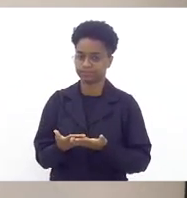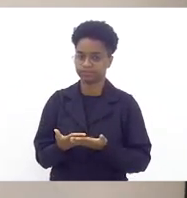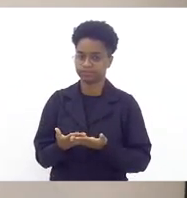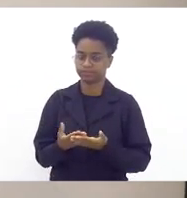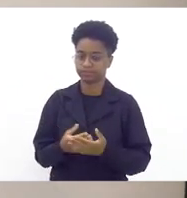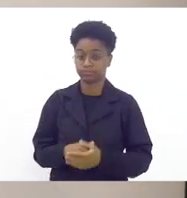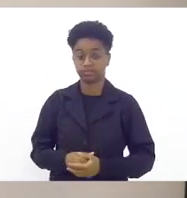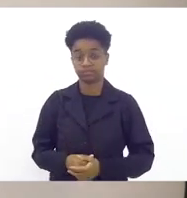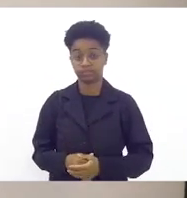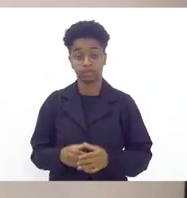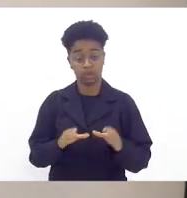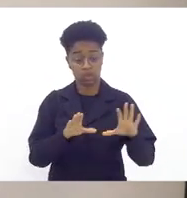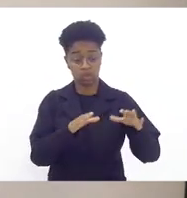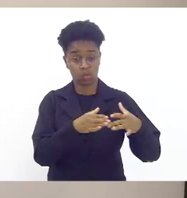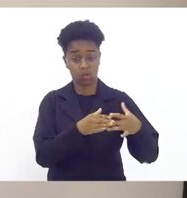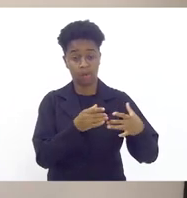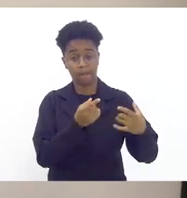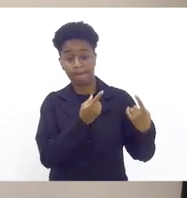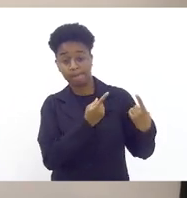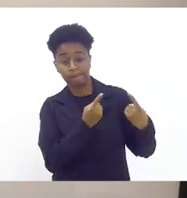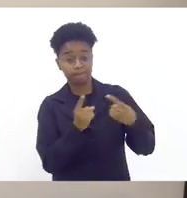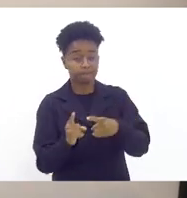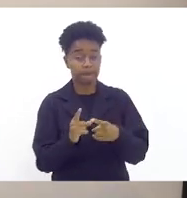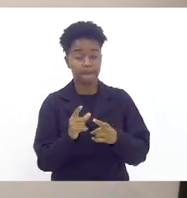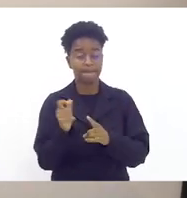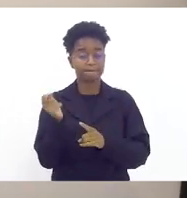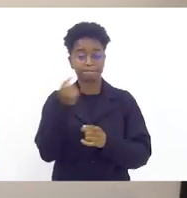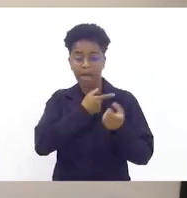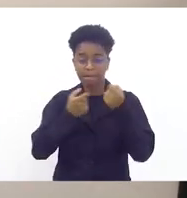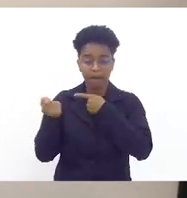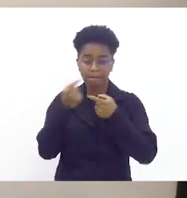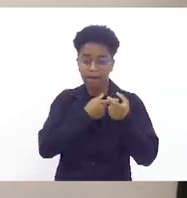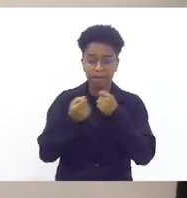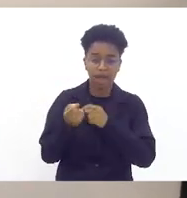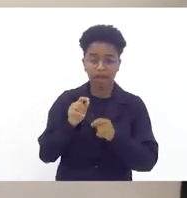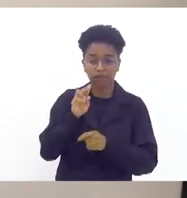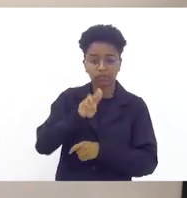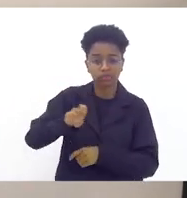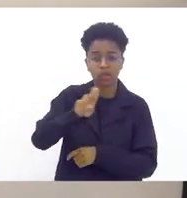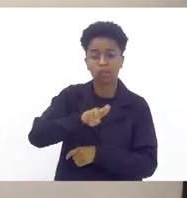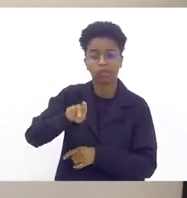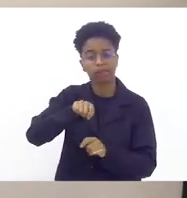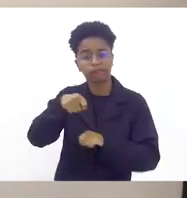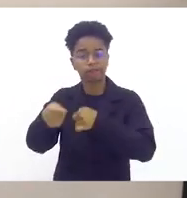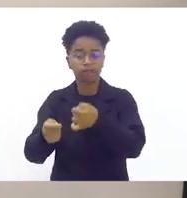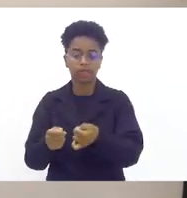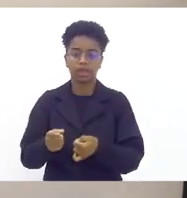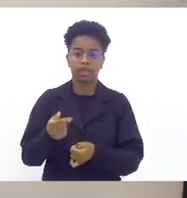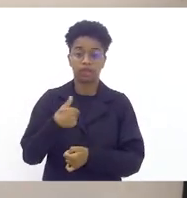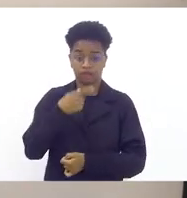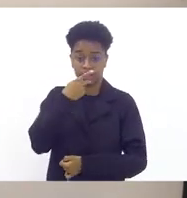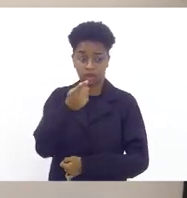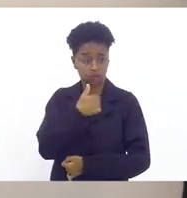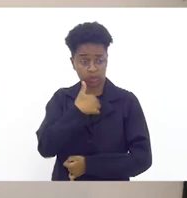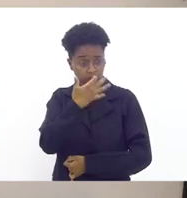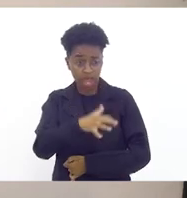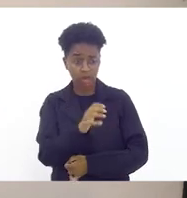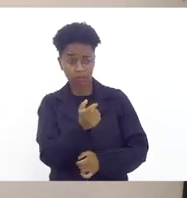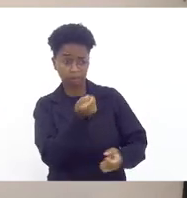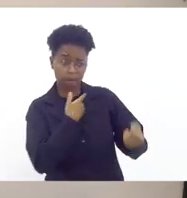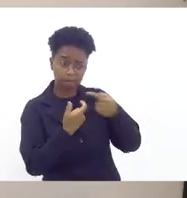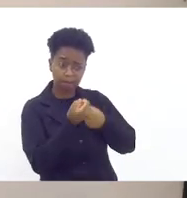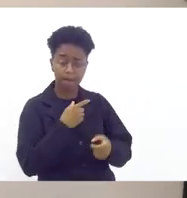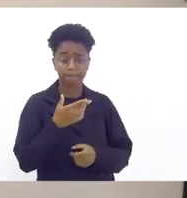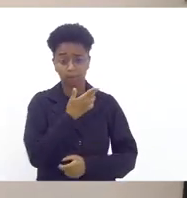E eles colocam apelidos, vários apelidos, e aí ele fala, eu não quero ser chamado por isso, meu nome, falo o nome dele, qual é o nome